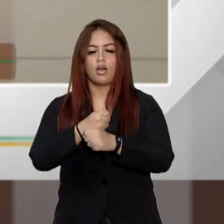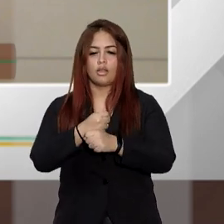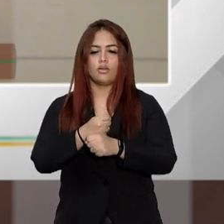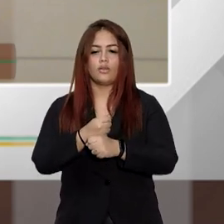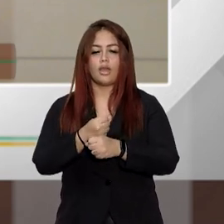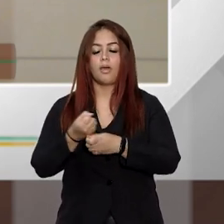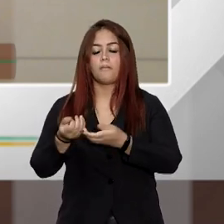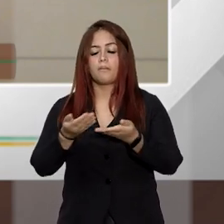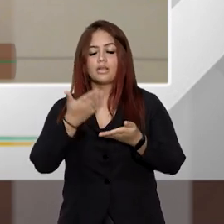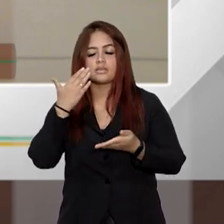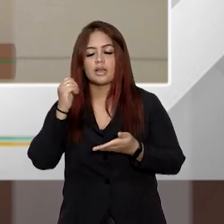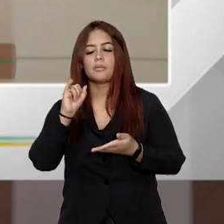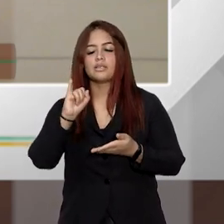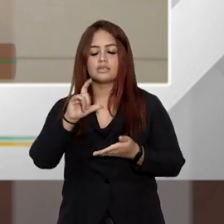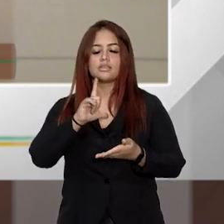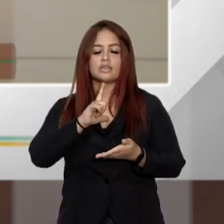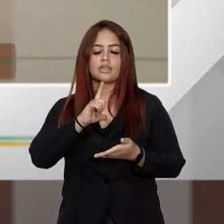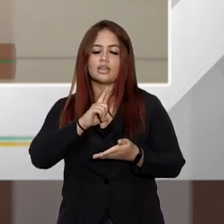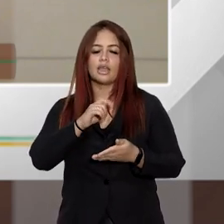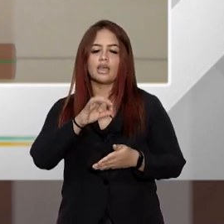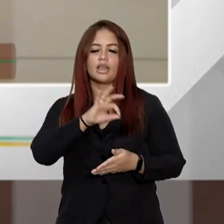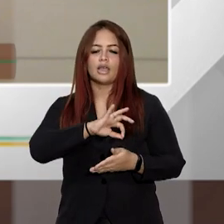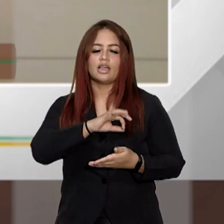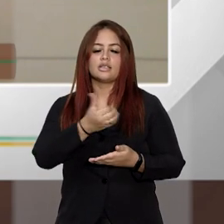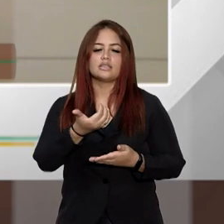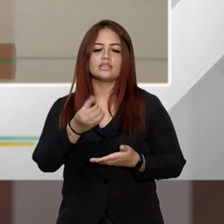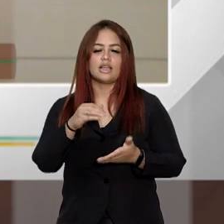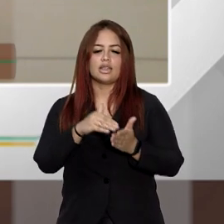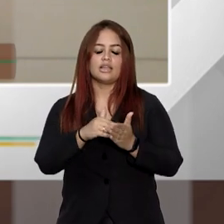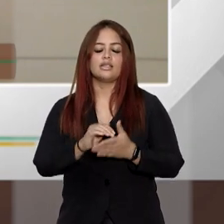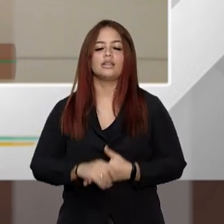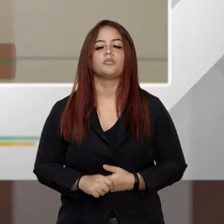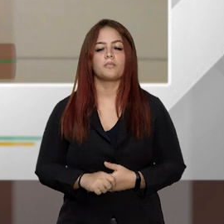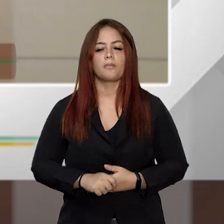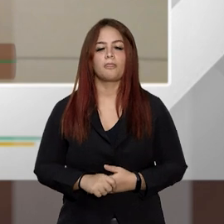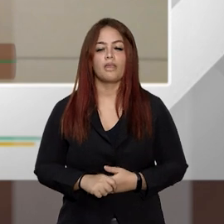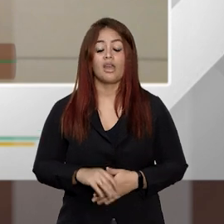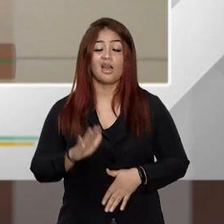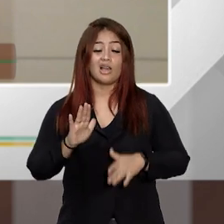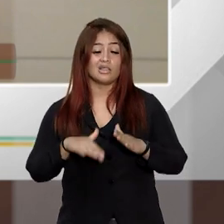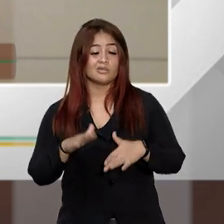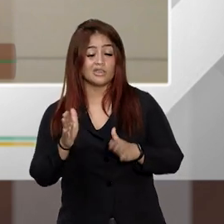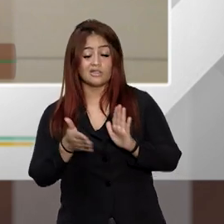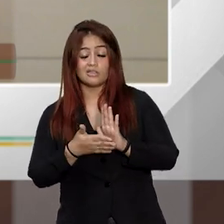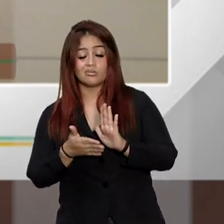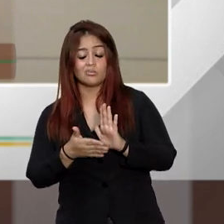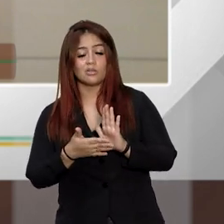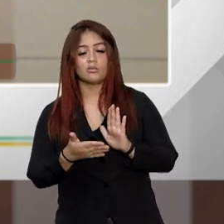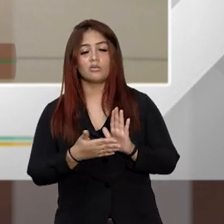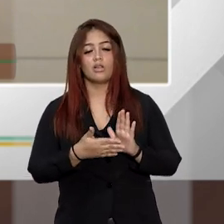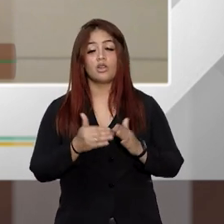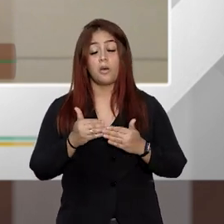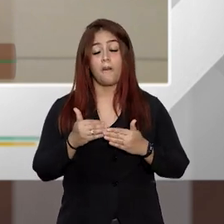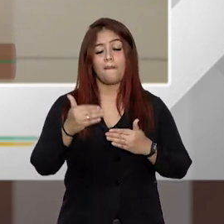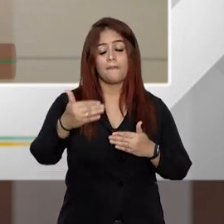dentro desse teto de 60 salários mínimos. Acontece que muitas vezes a demanda proposta com a soma desses 12 meses dentro